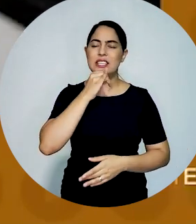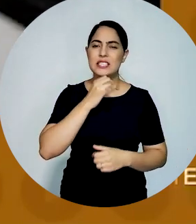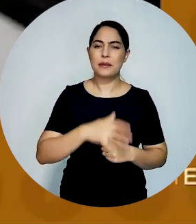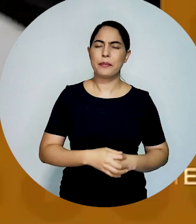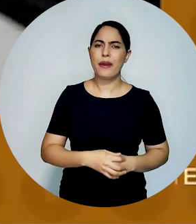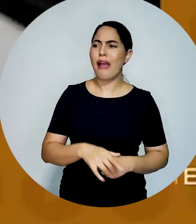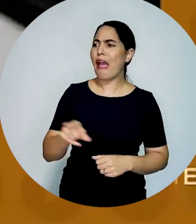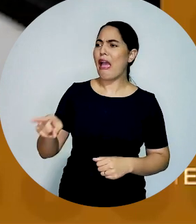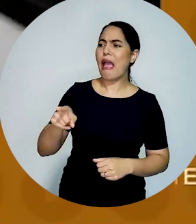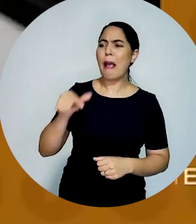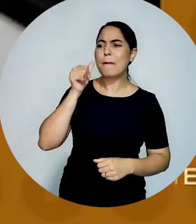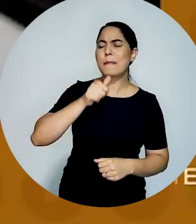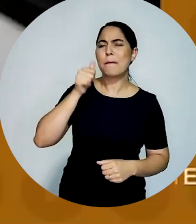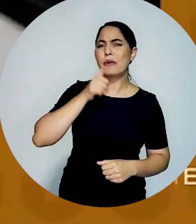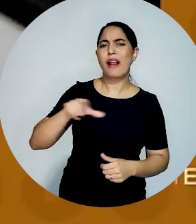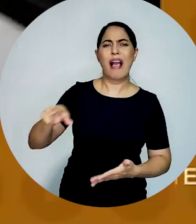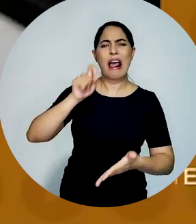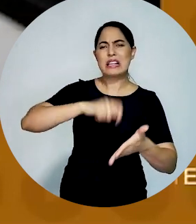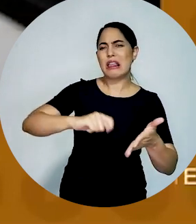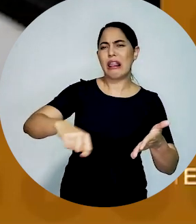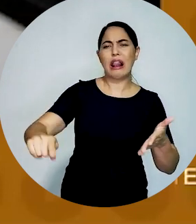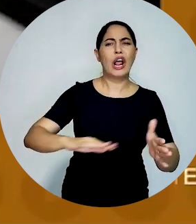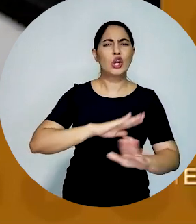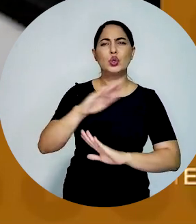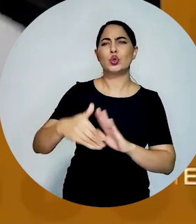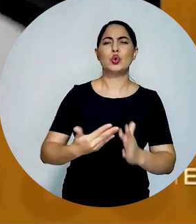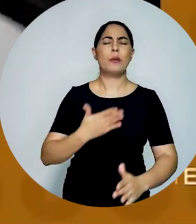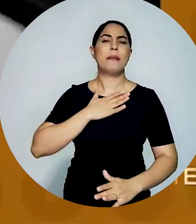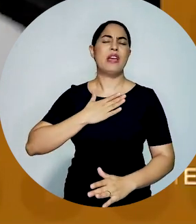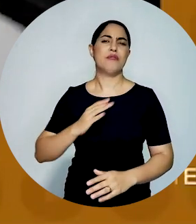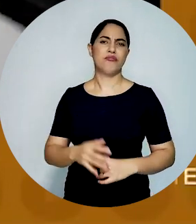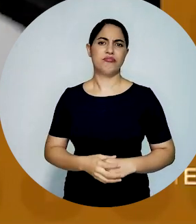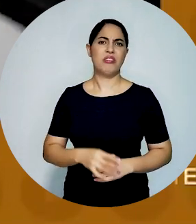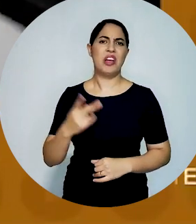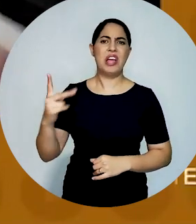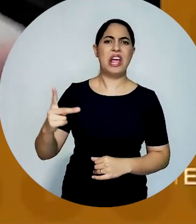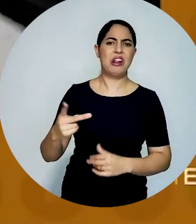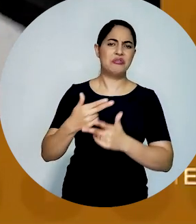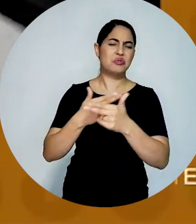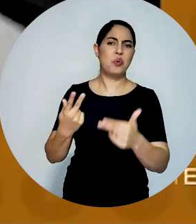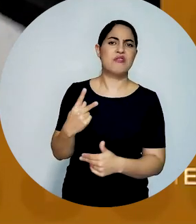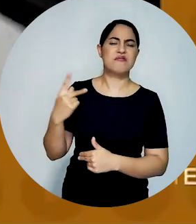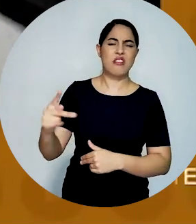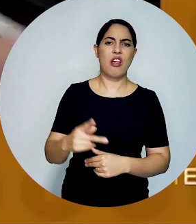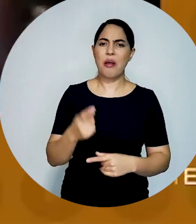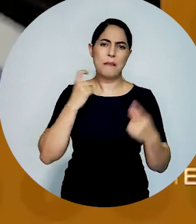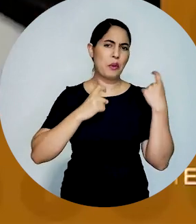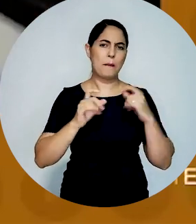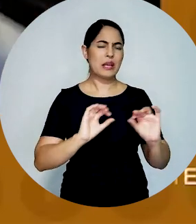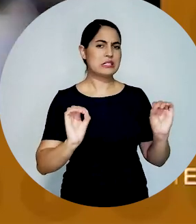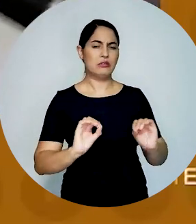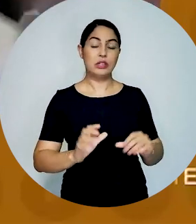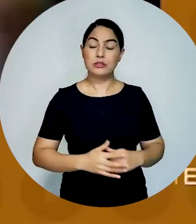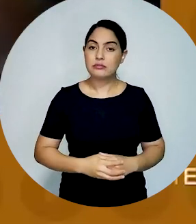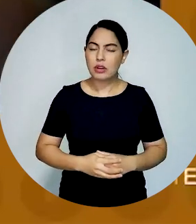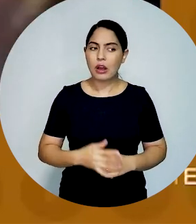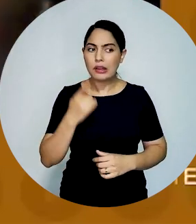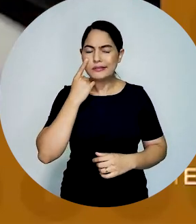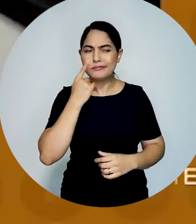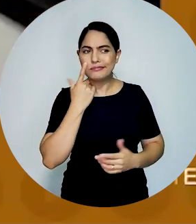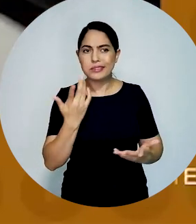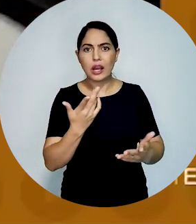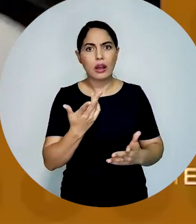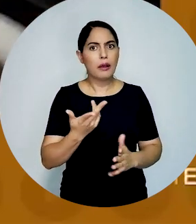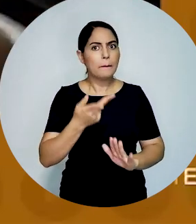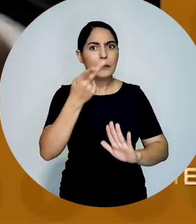separadamente. Que esse professor dizia assim para mim, Luciana: a minha mulher, ela assina o que eu quiser, porque não tinha filhos. Ela assina tudo, é tudo meu, ela